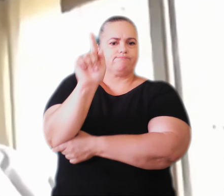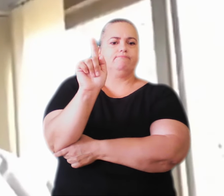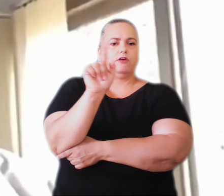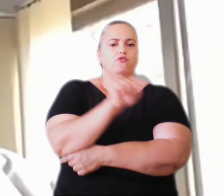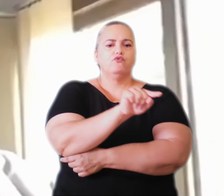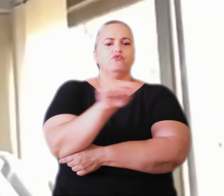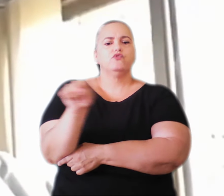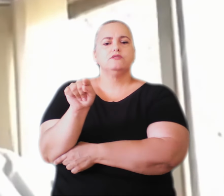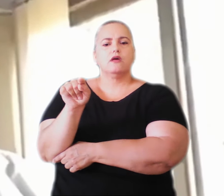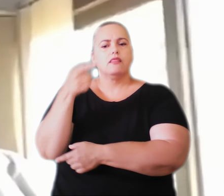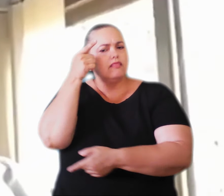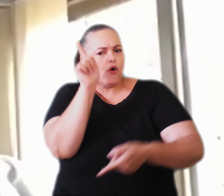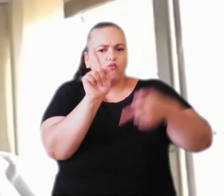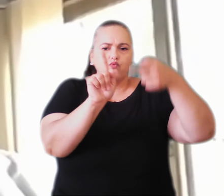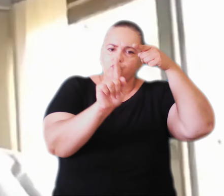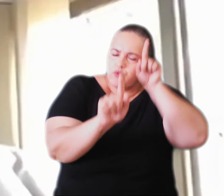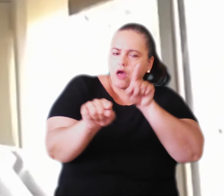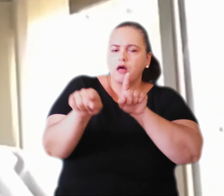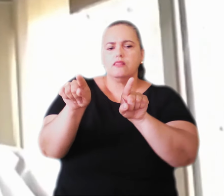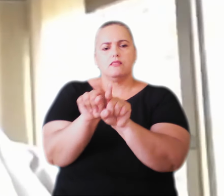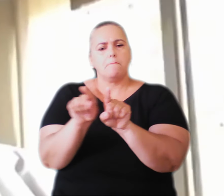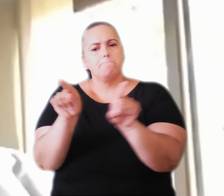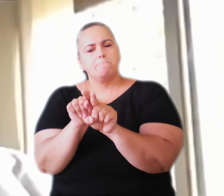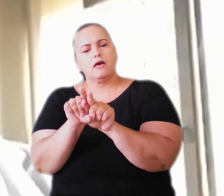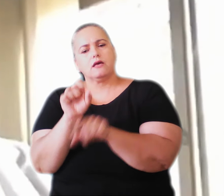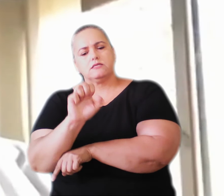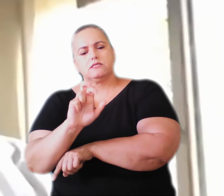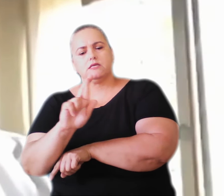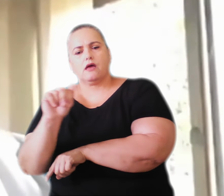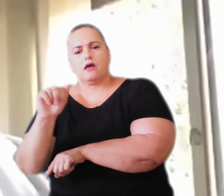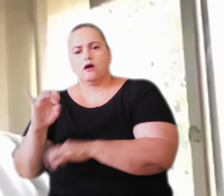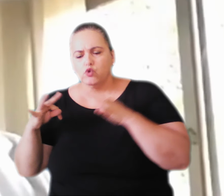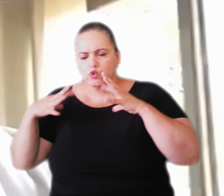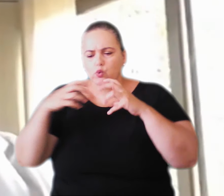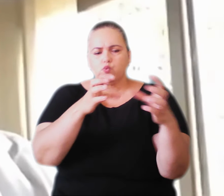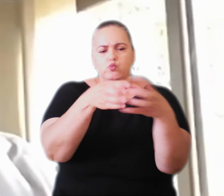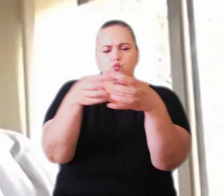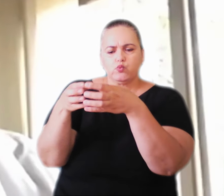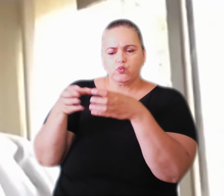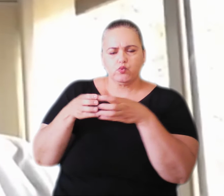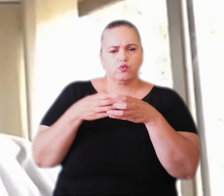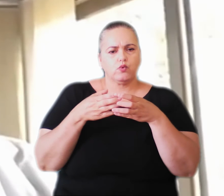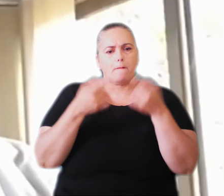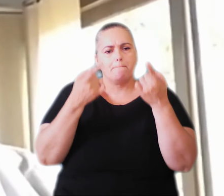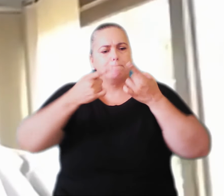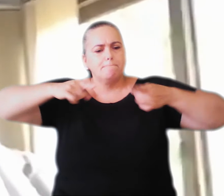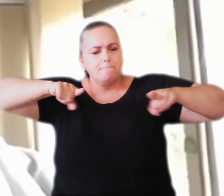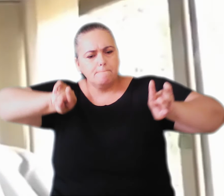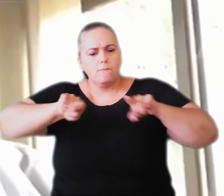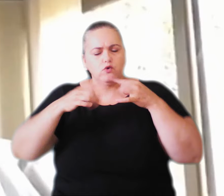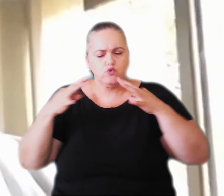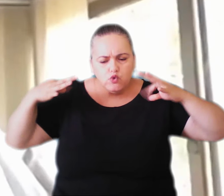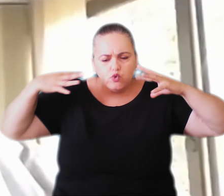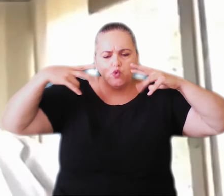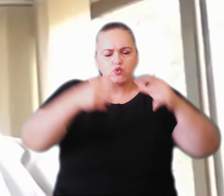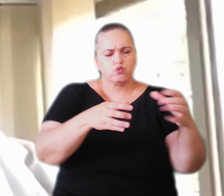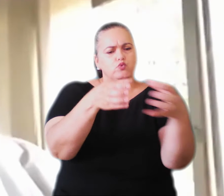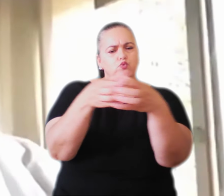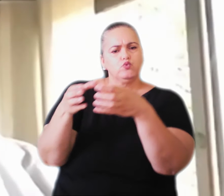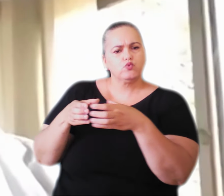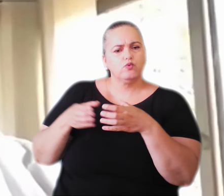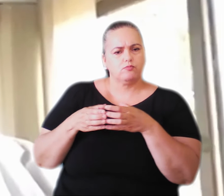Vamos vencer. Vocês vão vencer, estão vencendo, os serranos também, os monarcas também, os mirins também